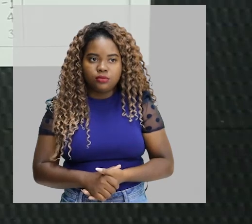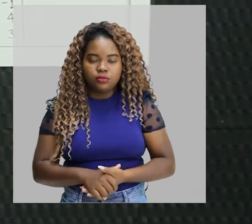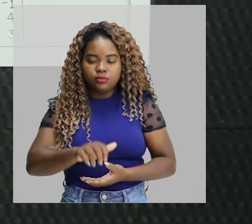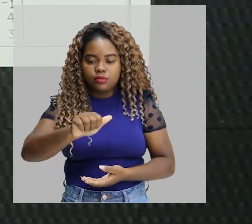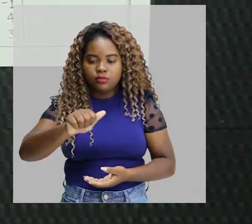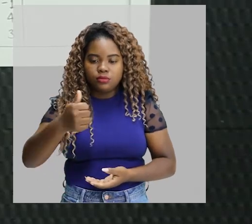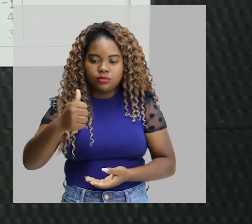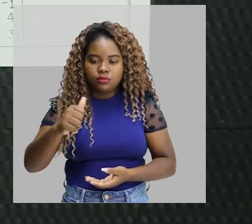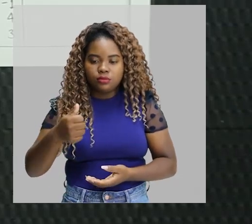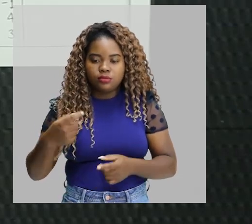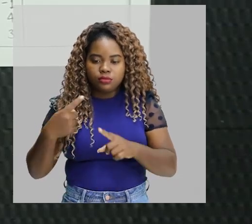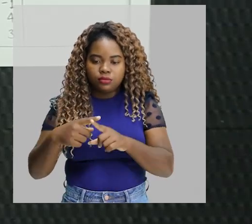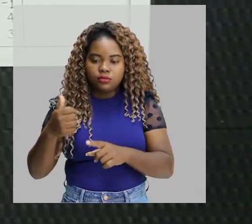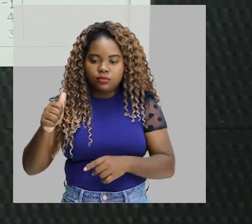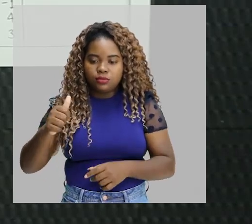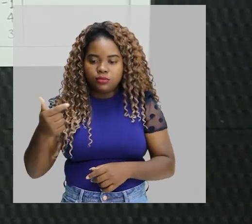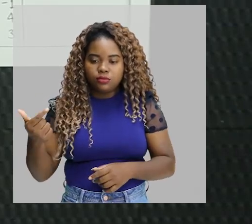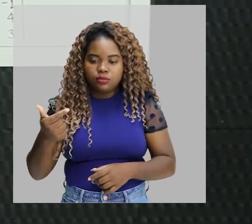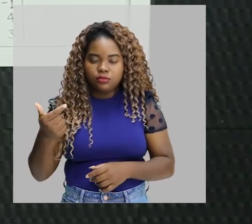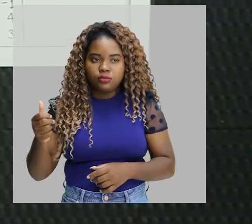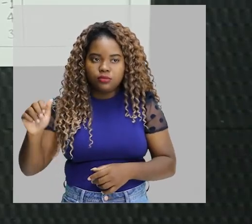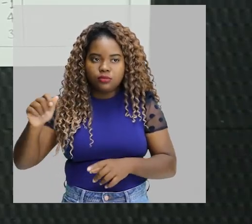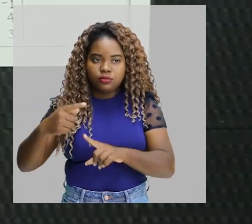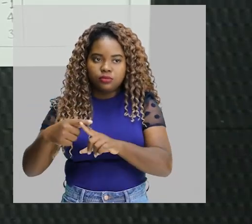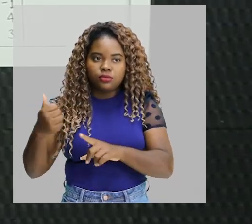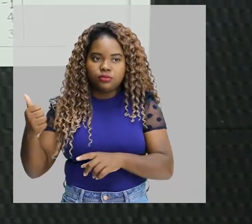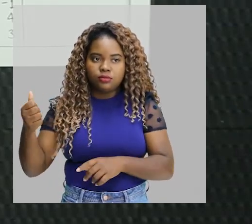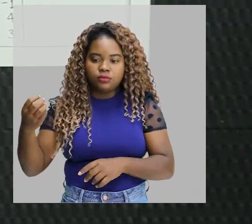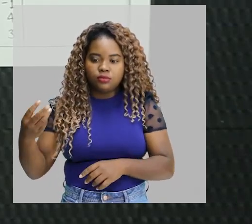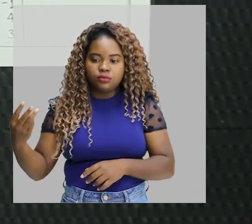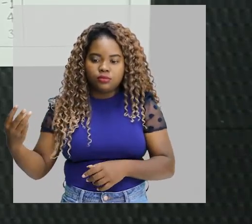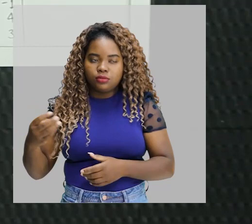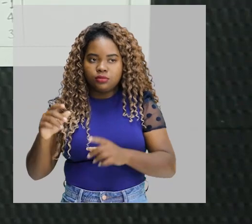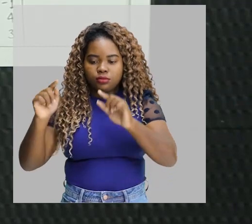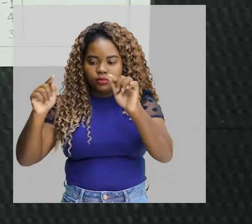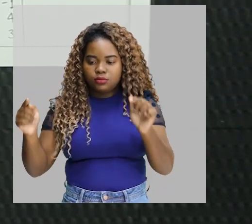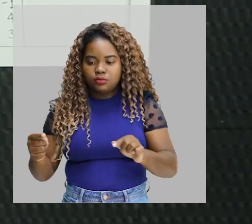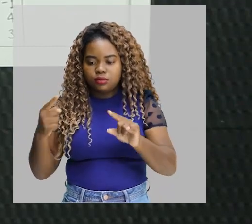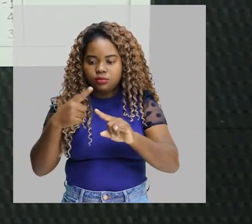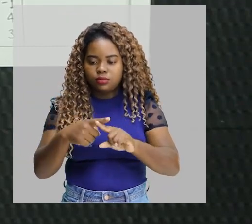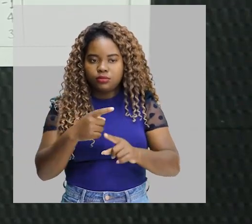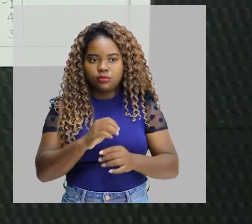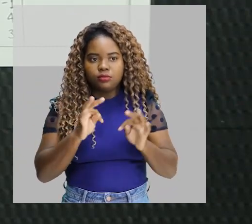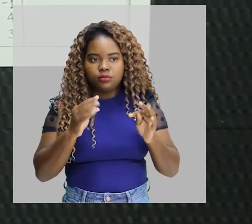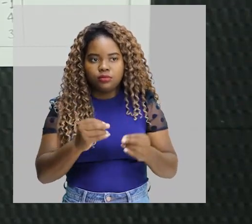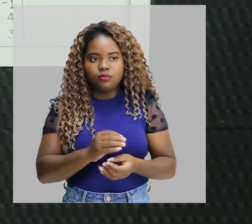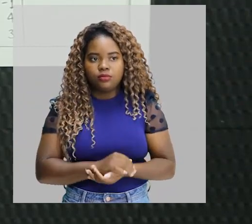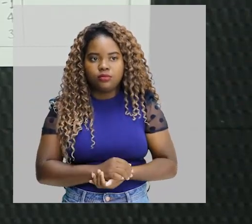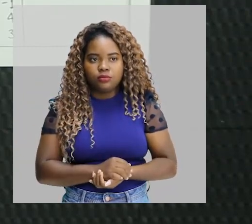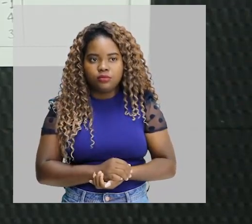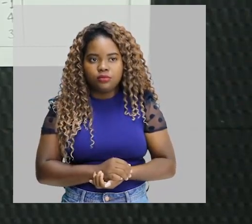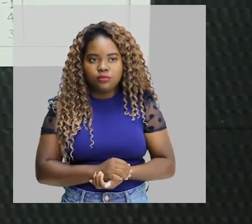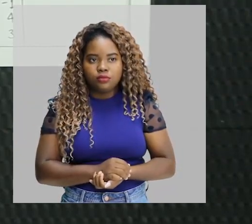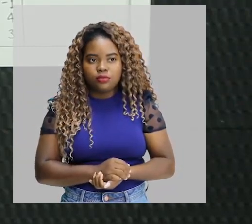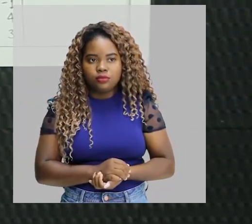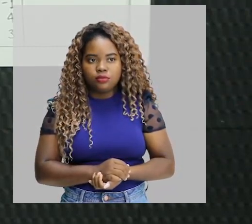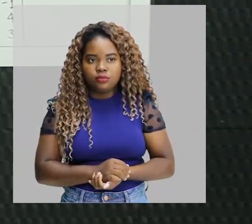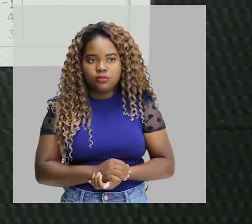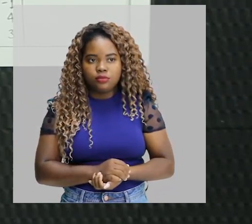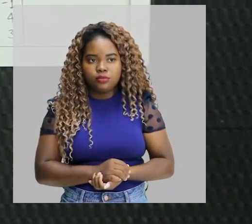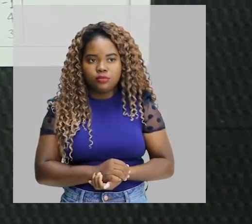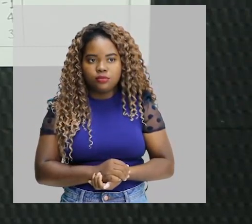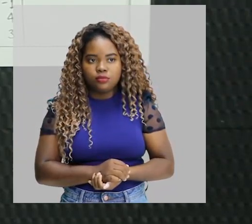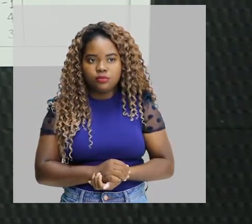a 1 vezes o a22 vezes o A33 certo é multiplicar esse elemento você vai somar